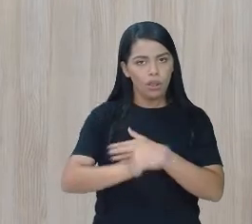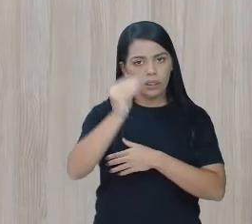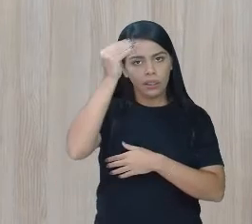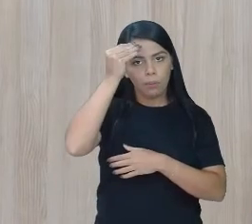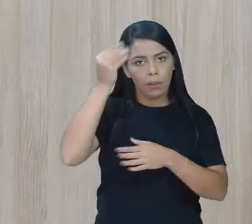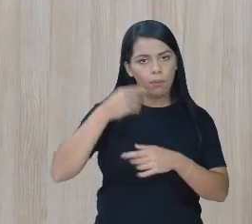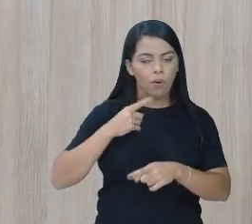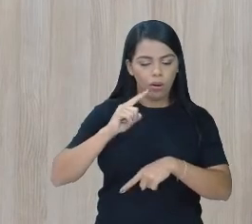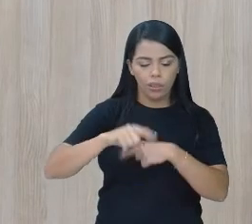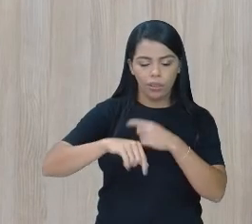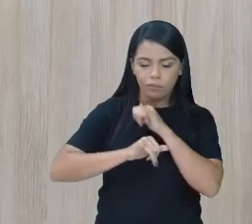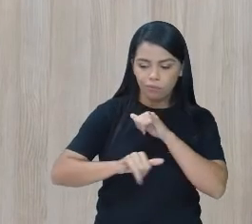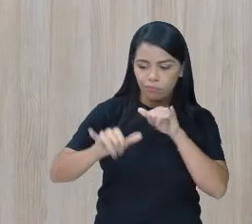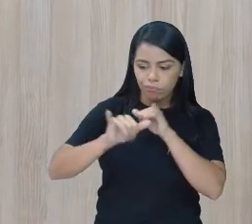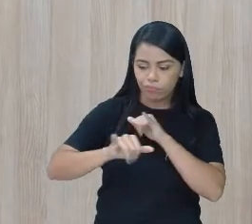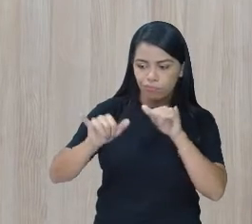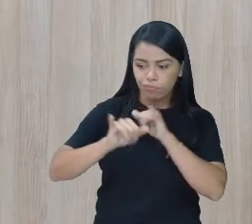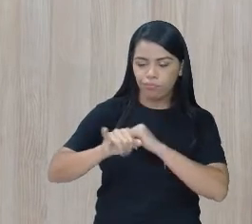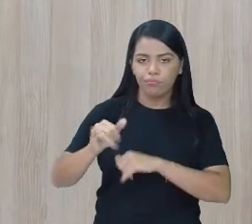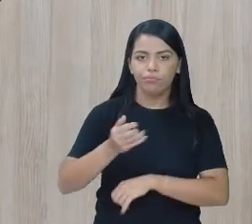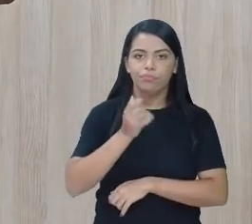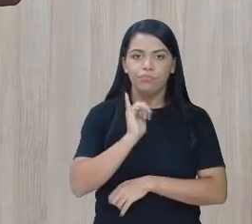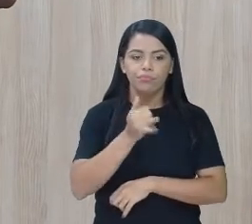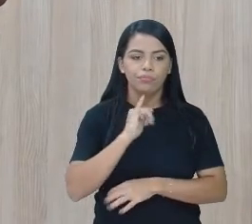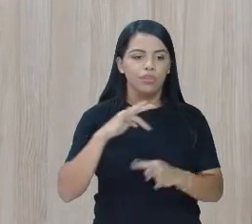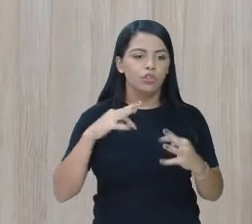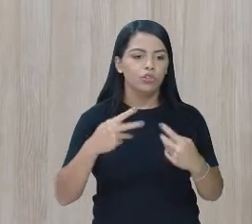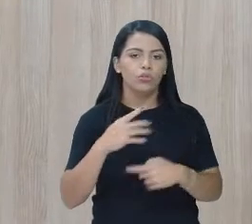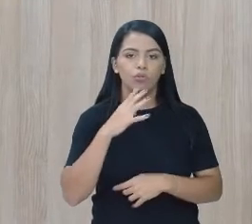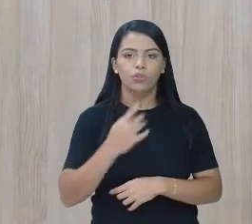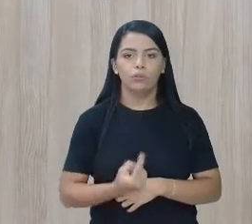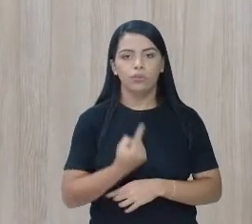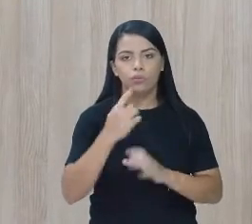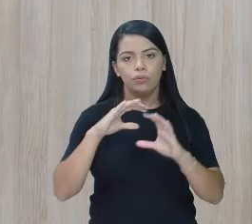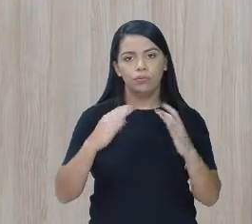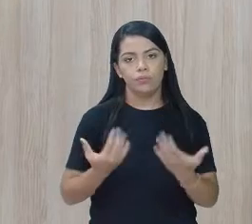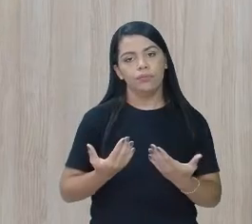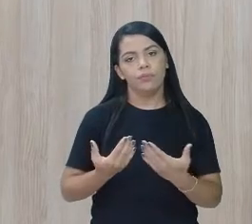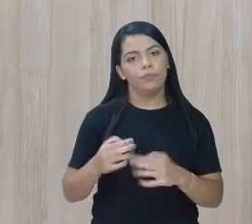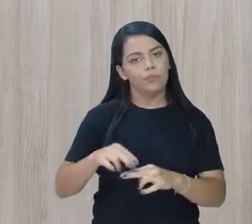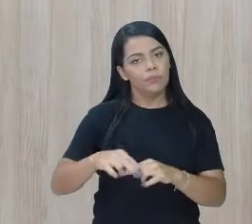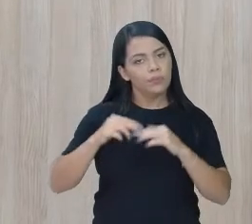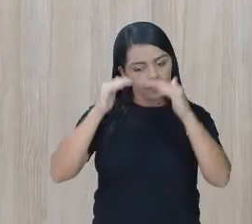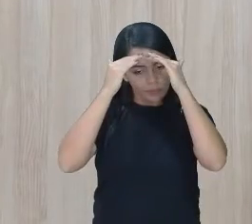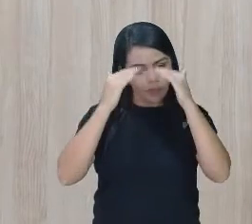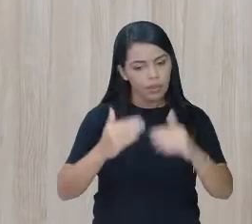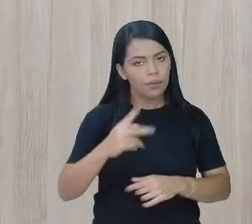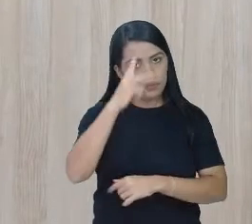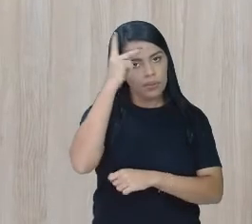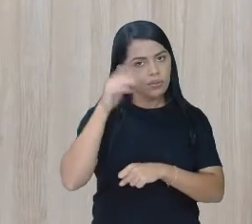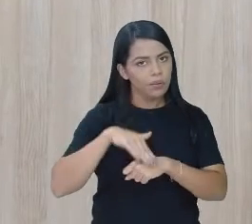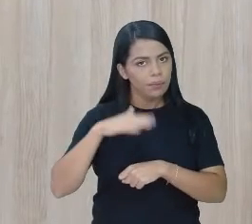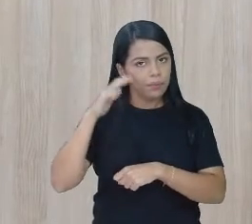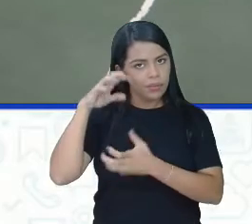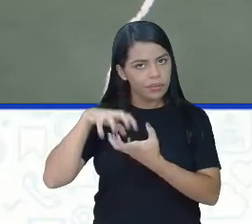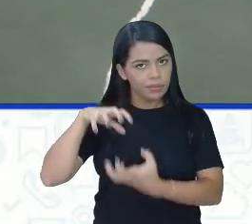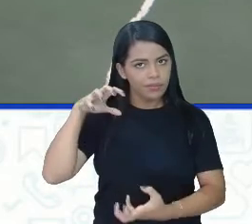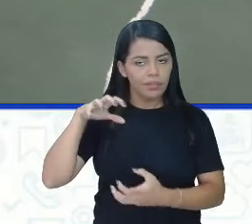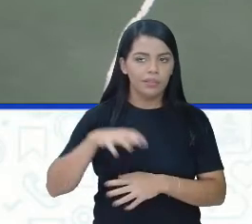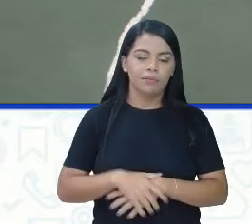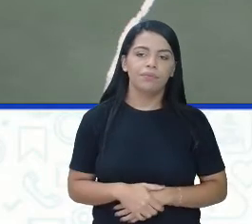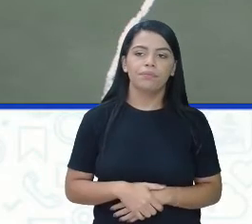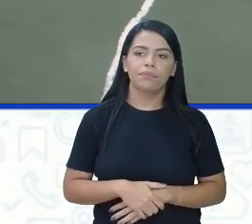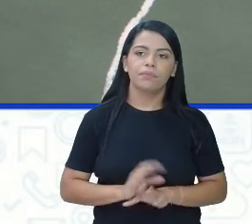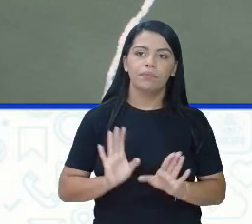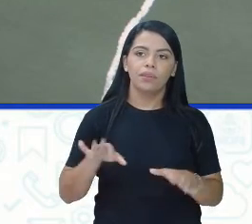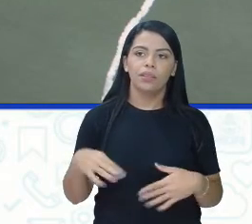repercutem através da oralidade todo o saber de uma comunidade. Por isso, respeitem os mais velhos, viu, minha gente? Ó, a memória funciona